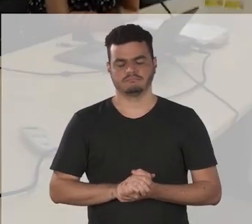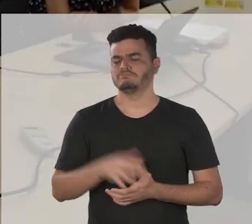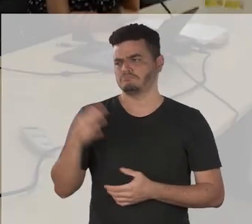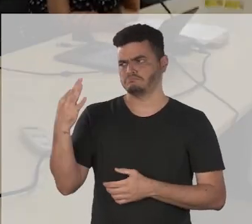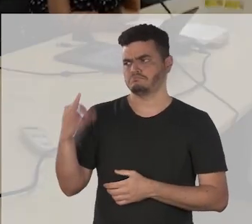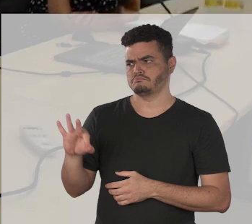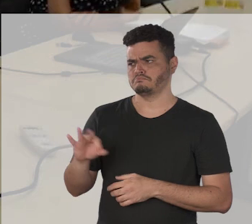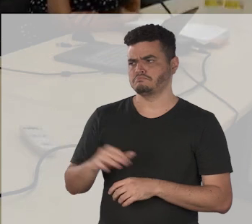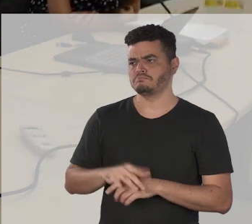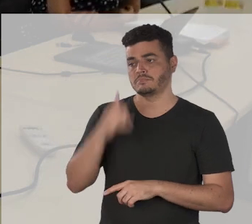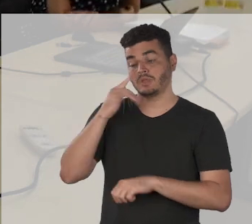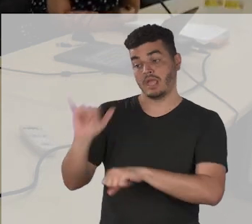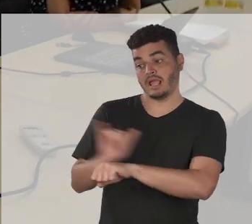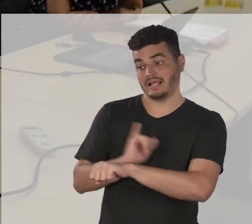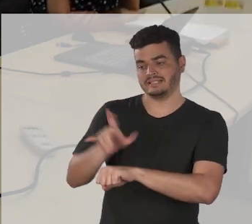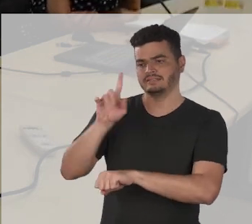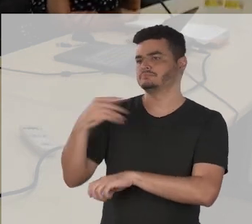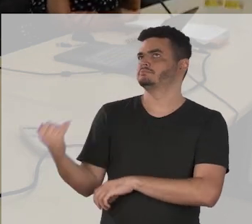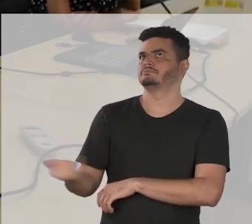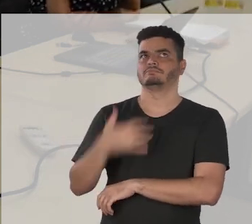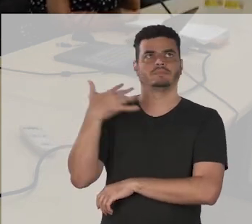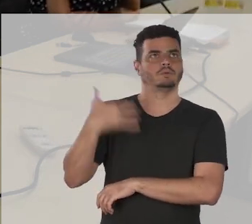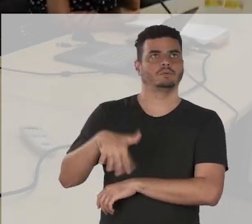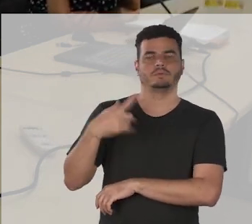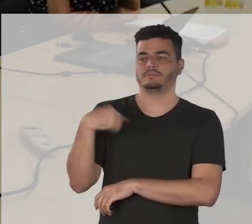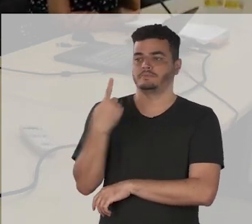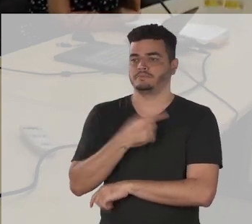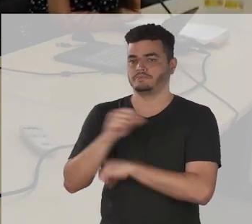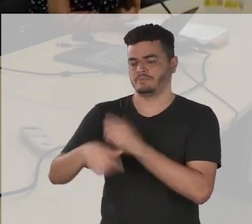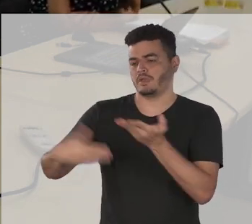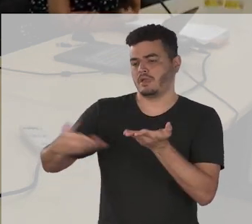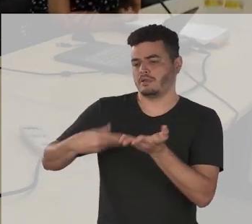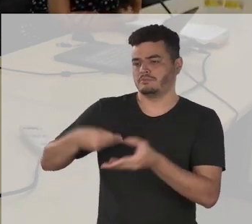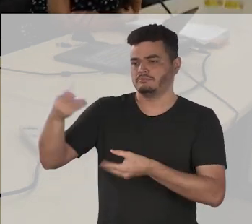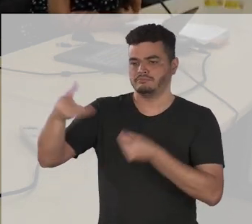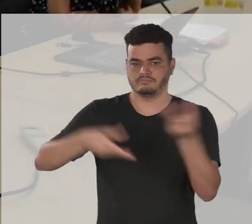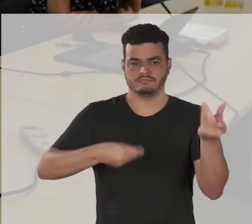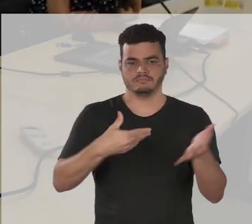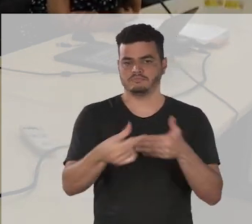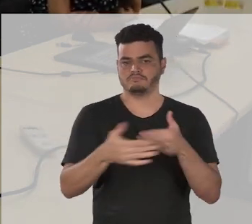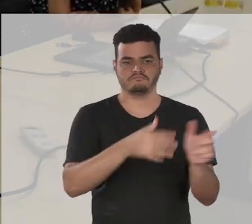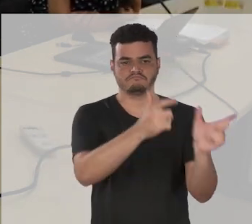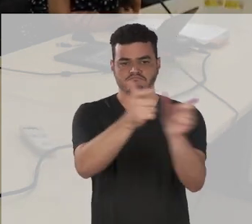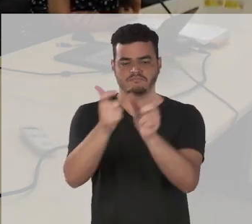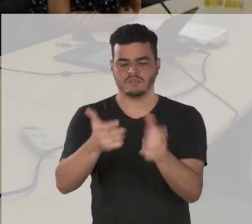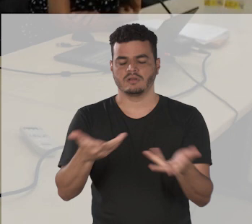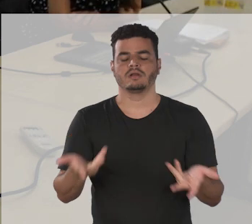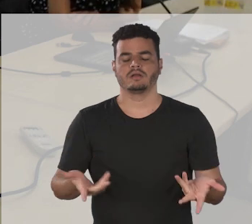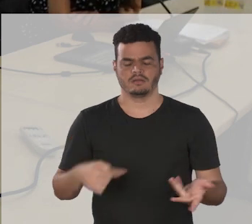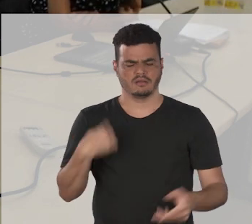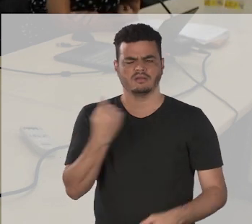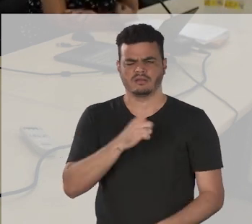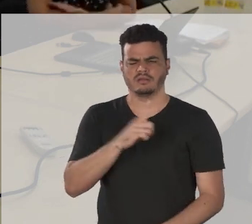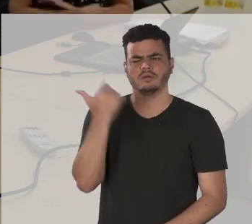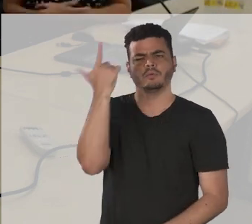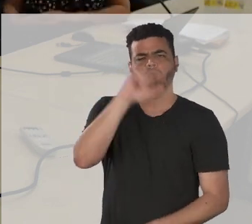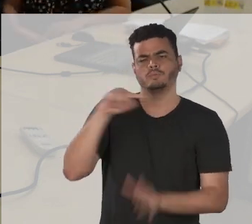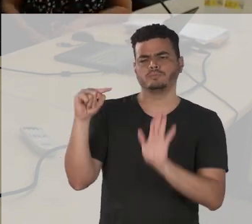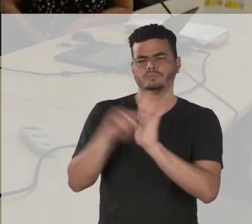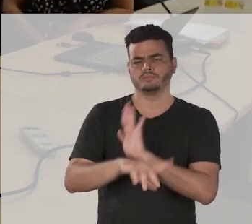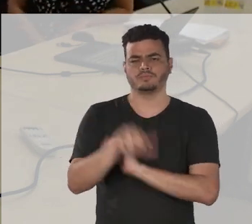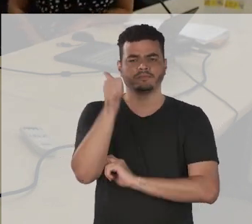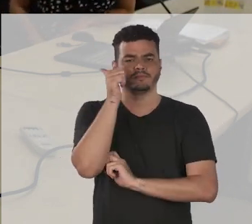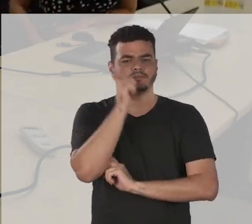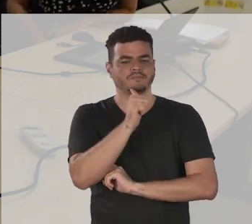Exato. As estratégias são fundamentais, né? Oferecer o livro em qualquer espaço. Temos uma pergunta aqui de Maria do